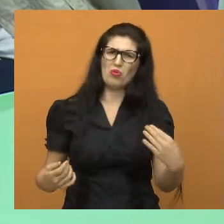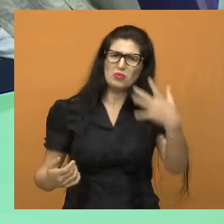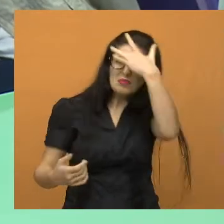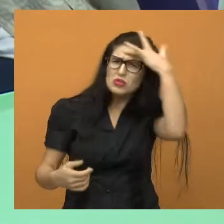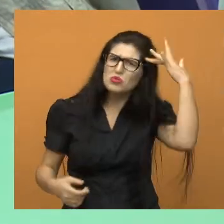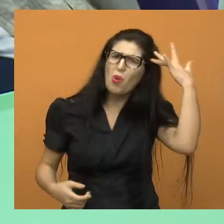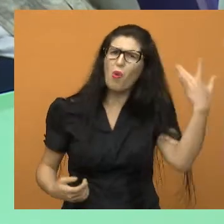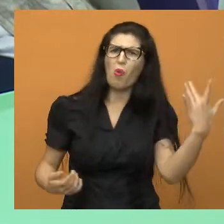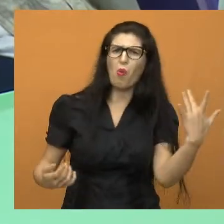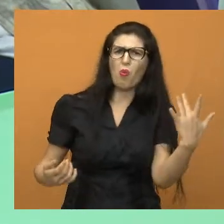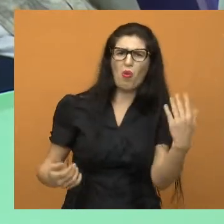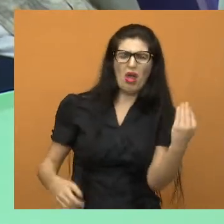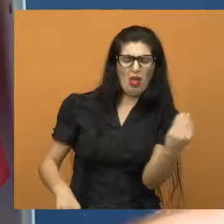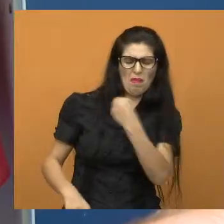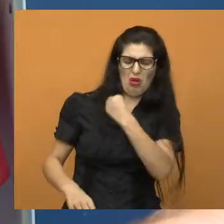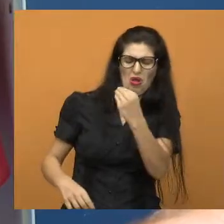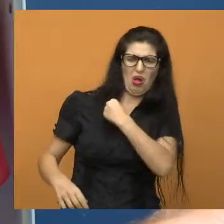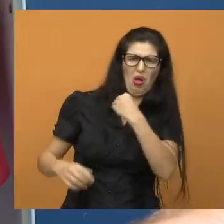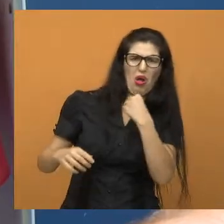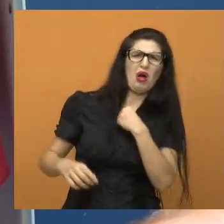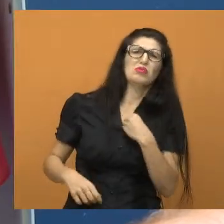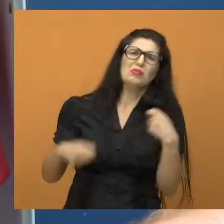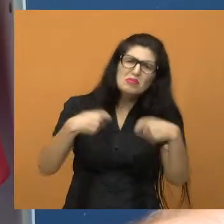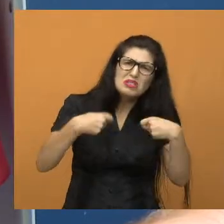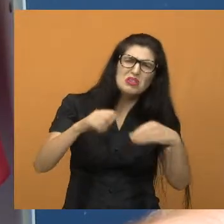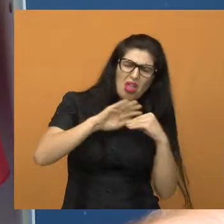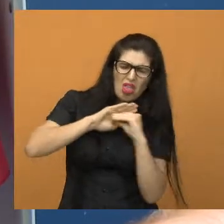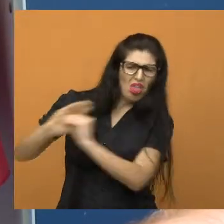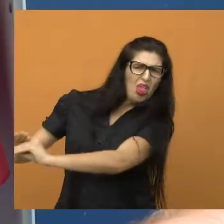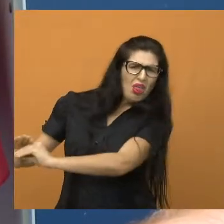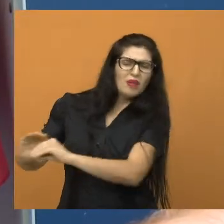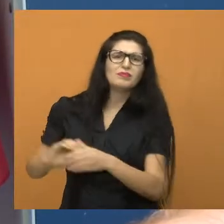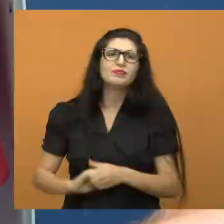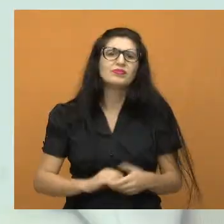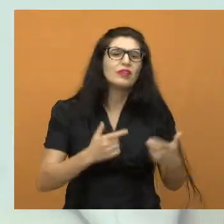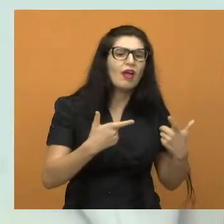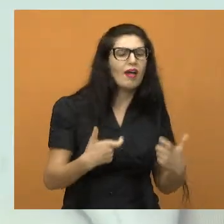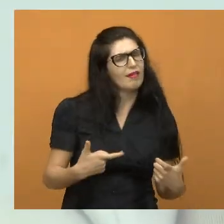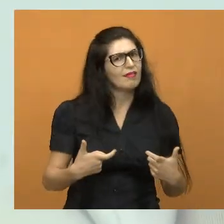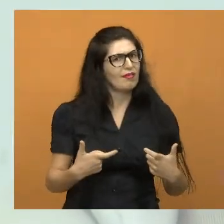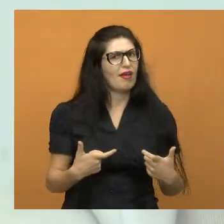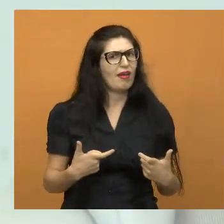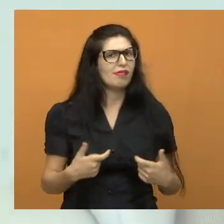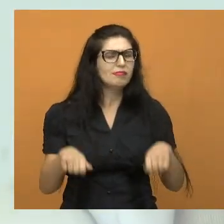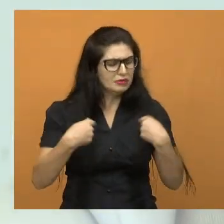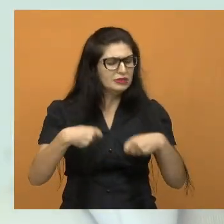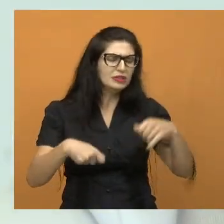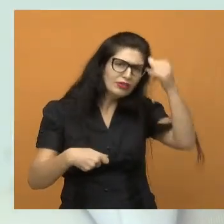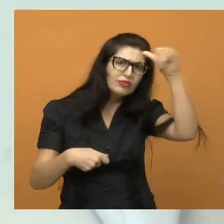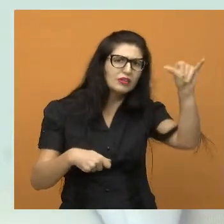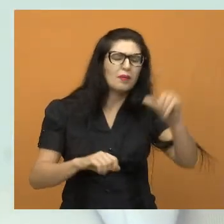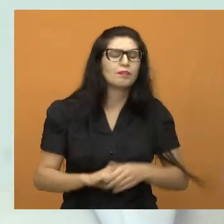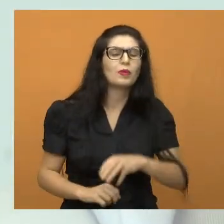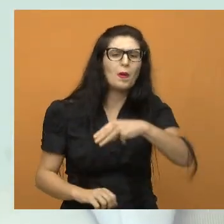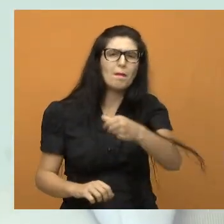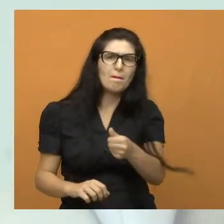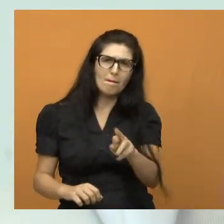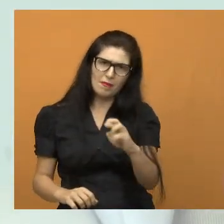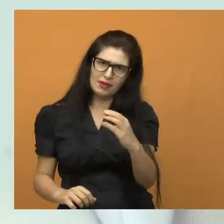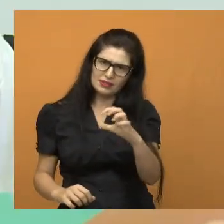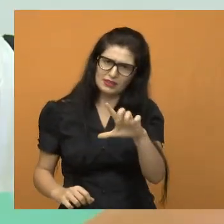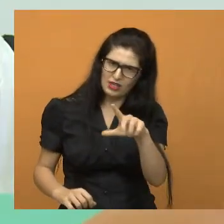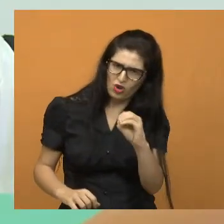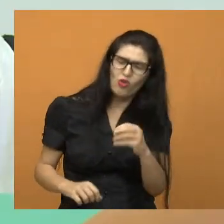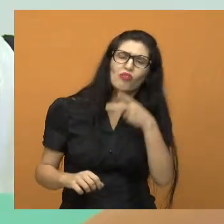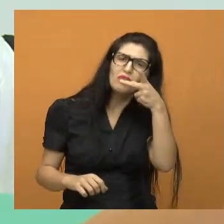nos afasta da paz. A guerra só acontece se a paz é violada. O Marcelo me contou sobre o projeto do 5º